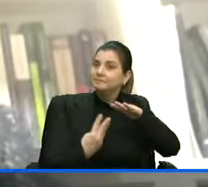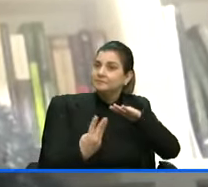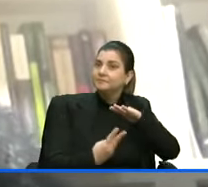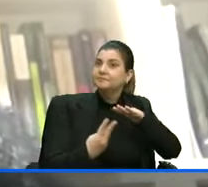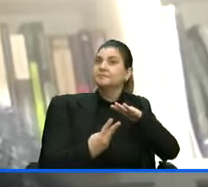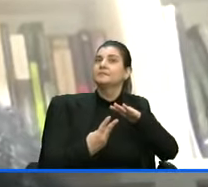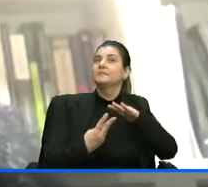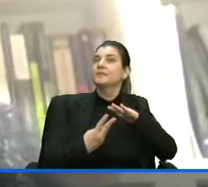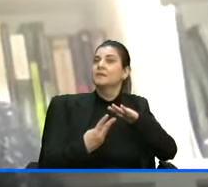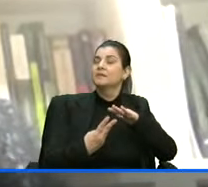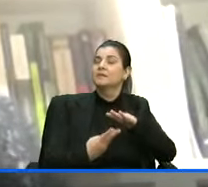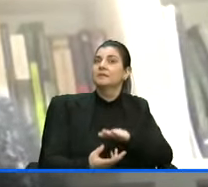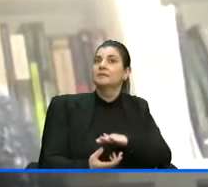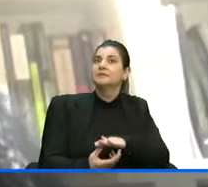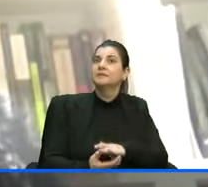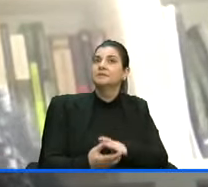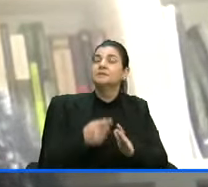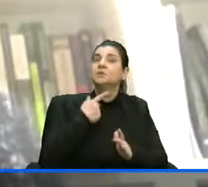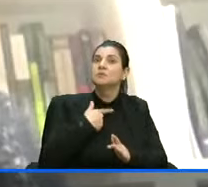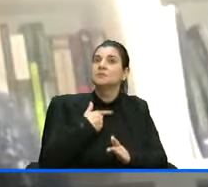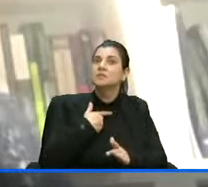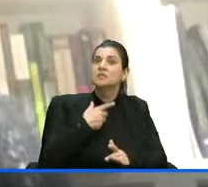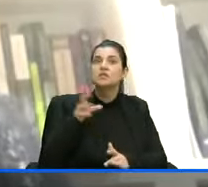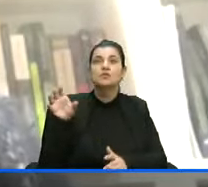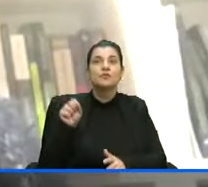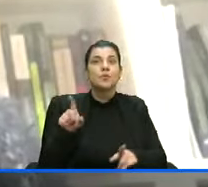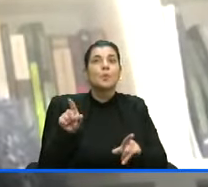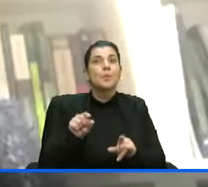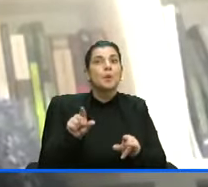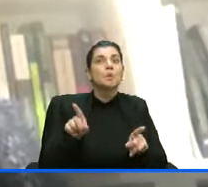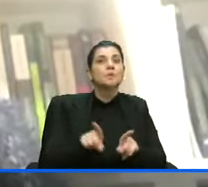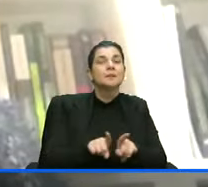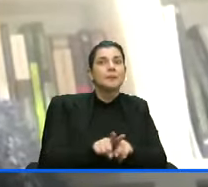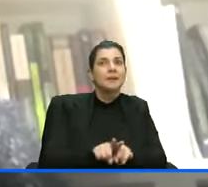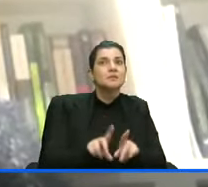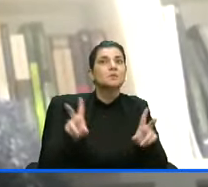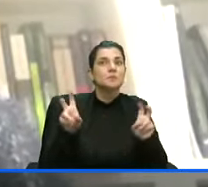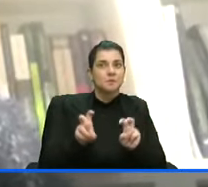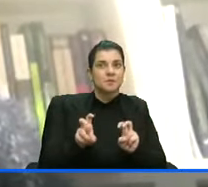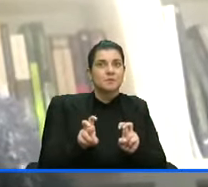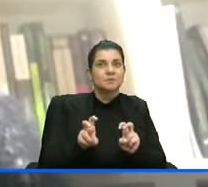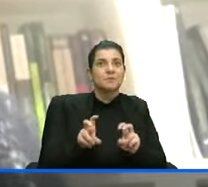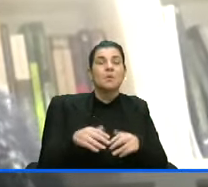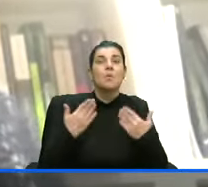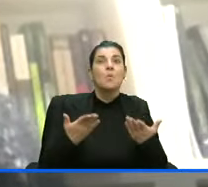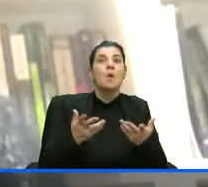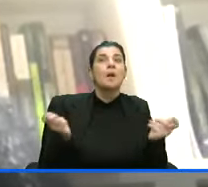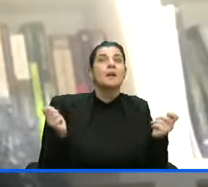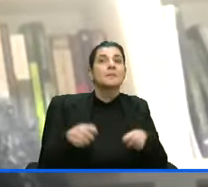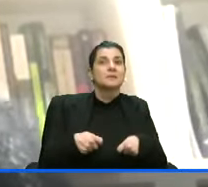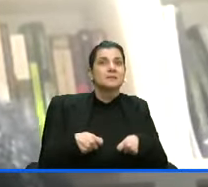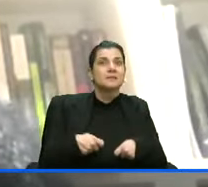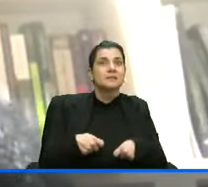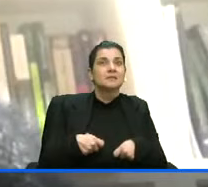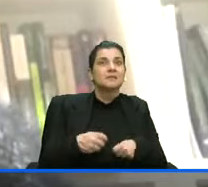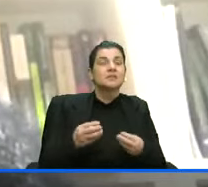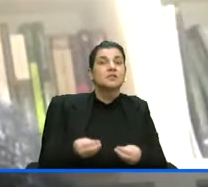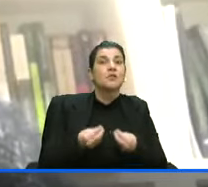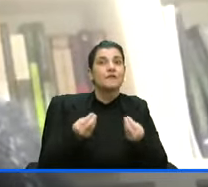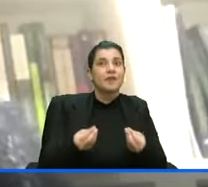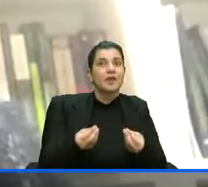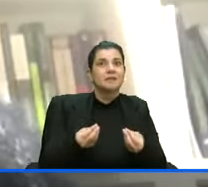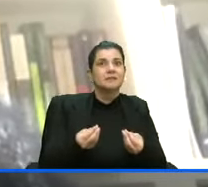foi conveniada, e eu gostaria de ouvir um pouco também sobre isso, que ela, qual é a perspectiva que essa oferta